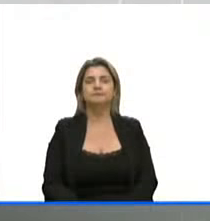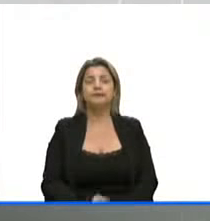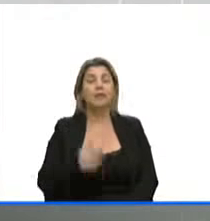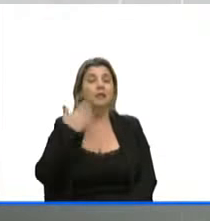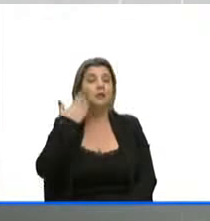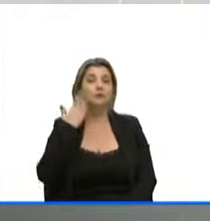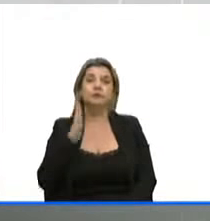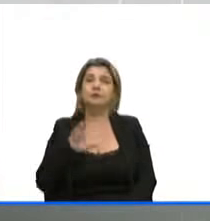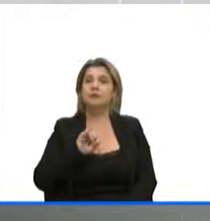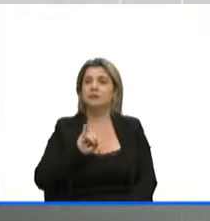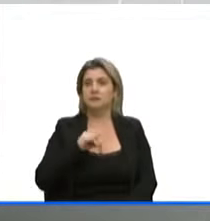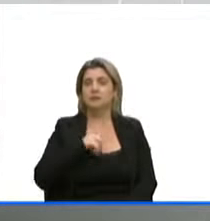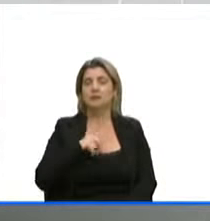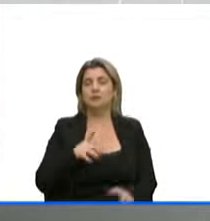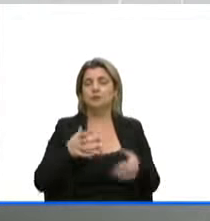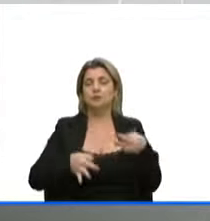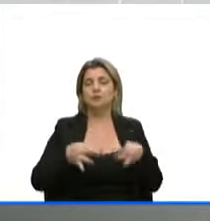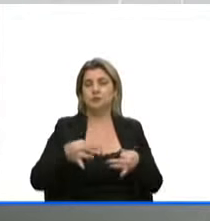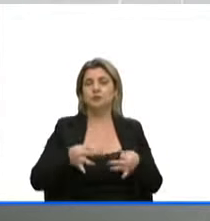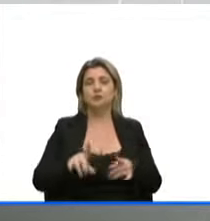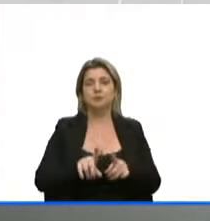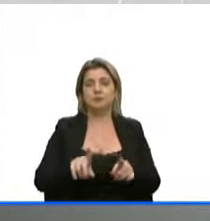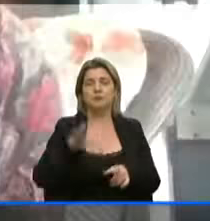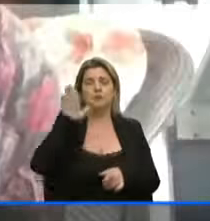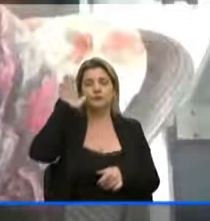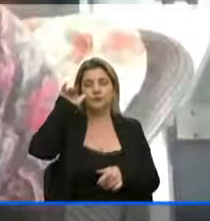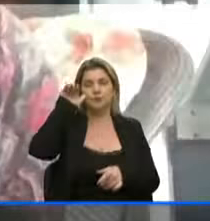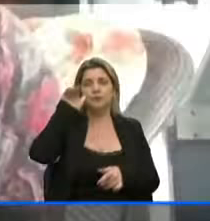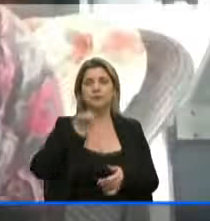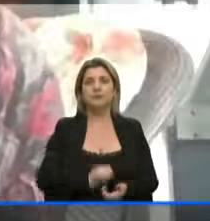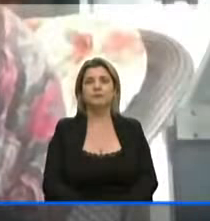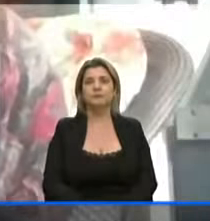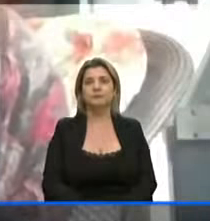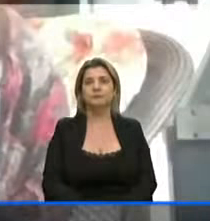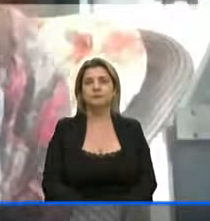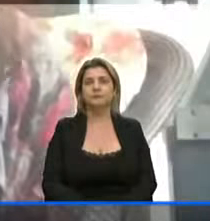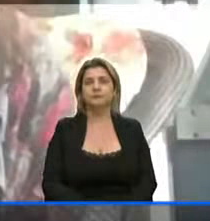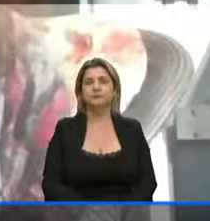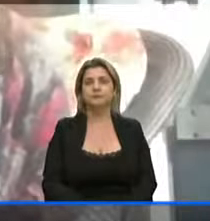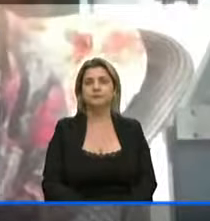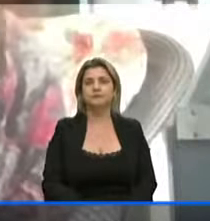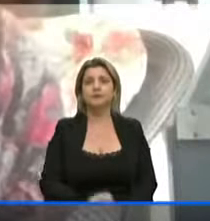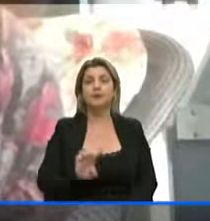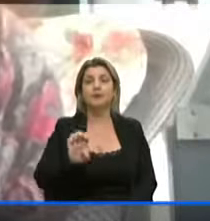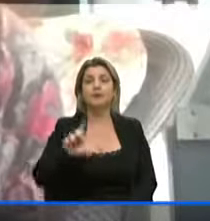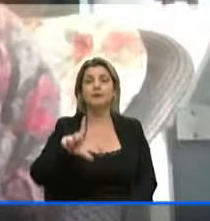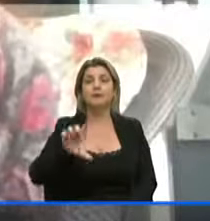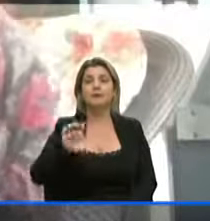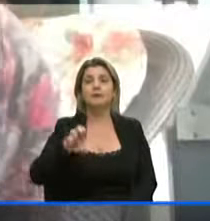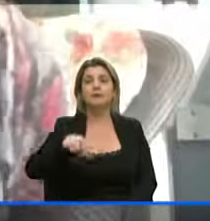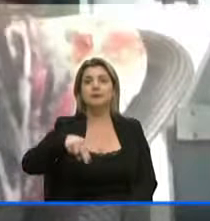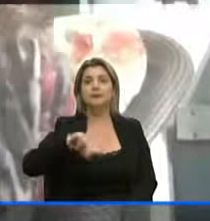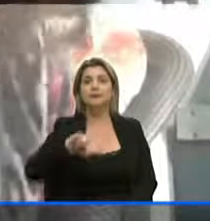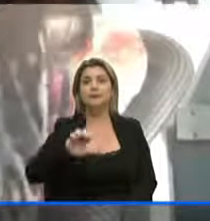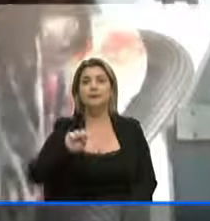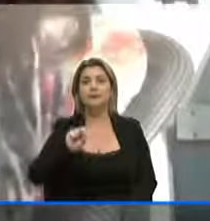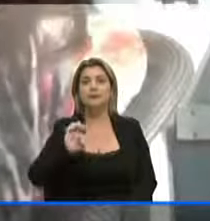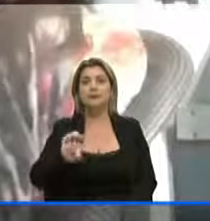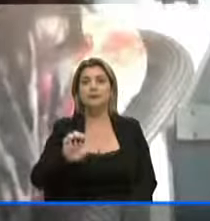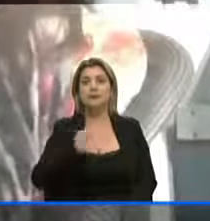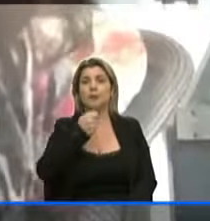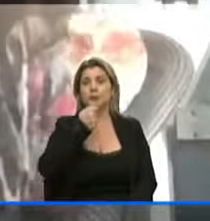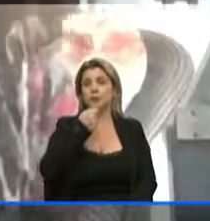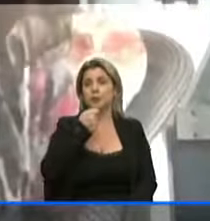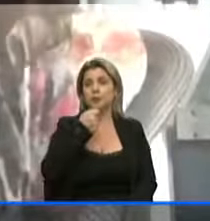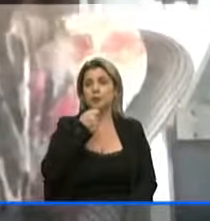Eu não sei, mas eu vou verificar. Aperta lá. Olha o trânsito. Helenise, estás com o microfone ligado. Vamos